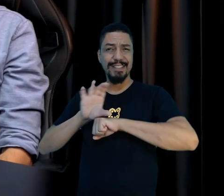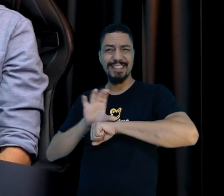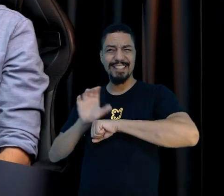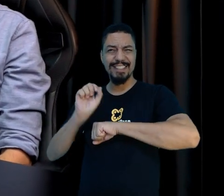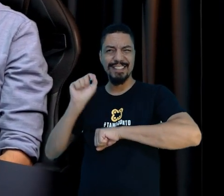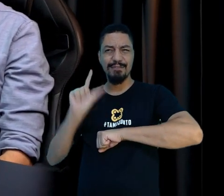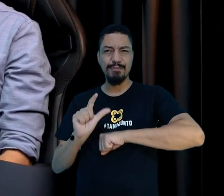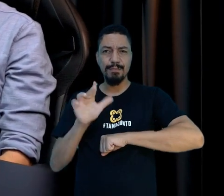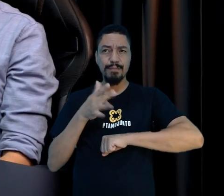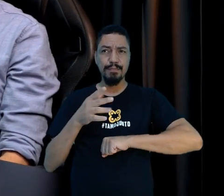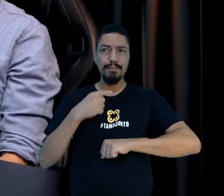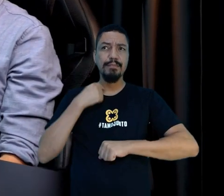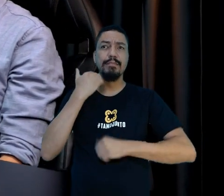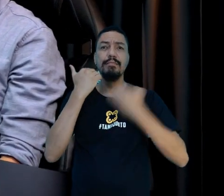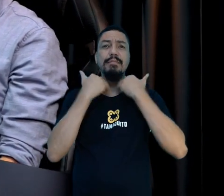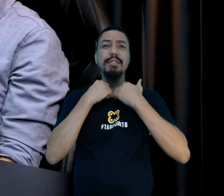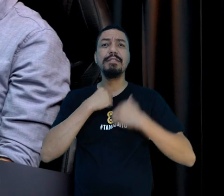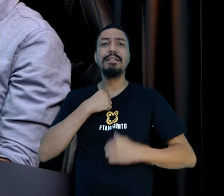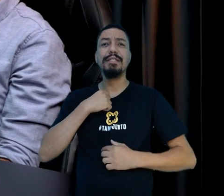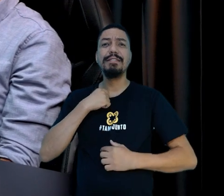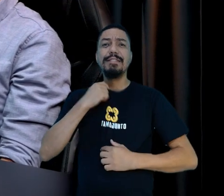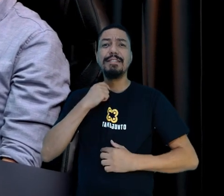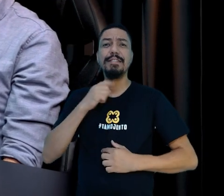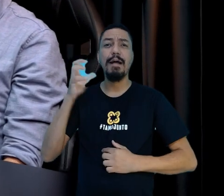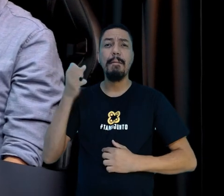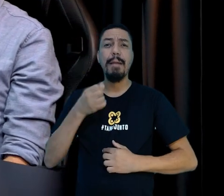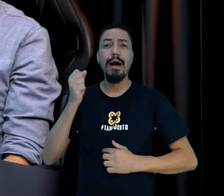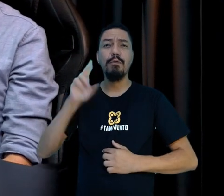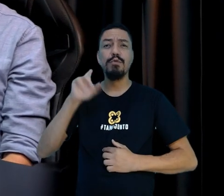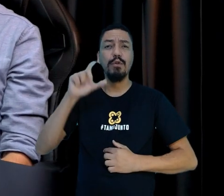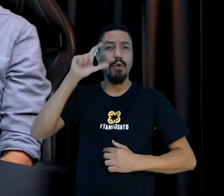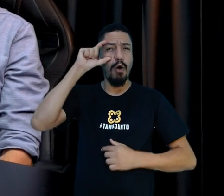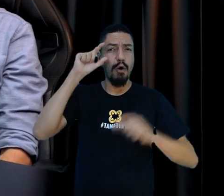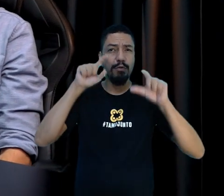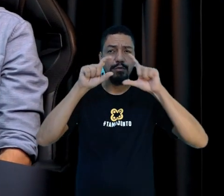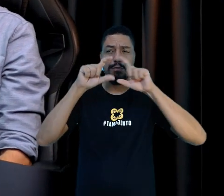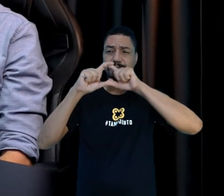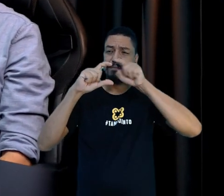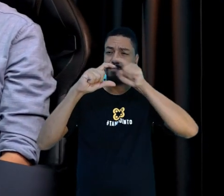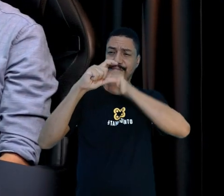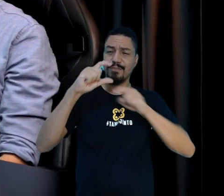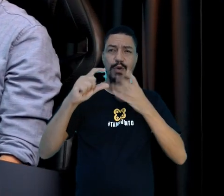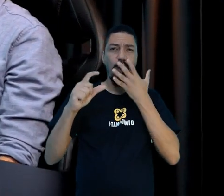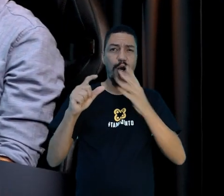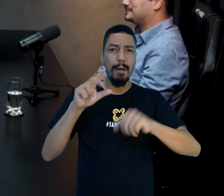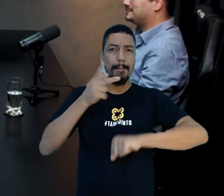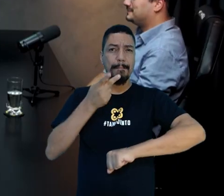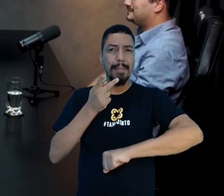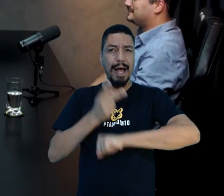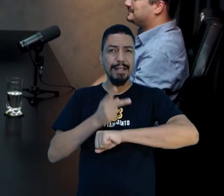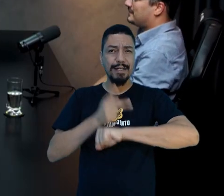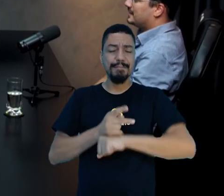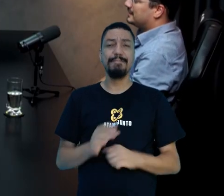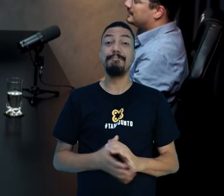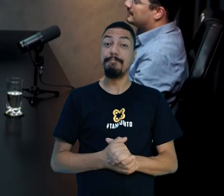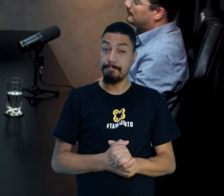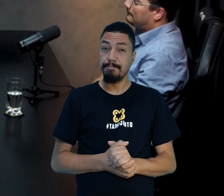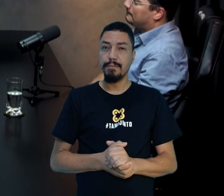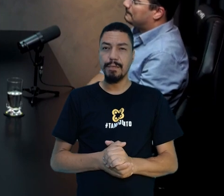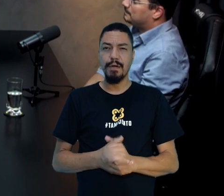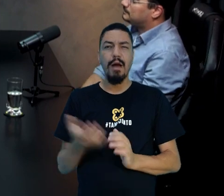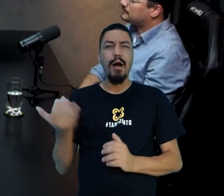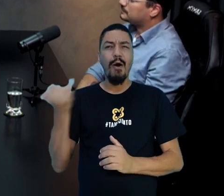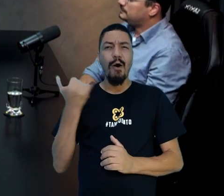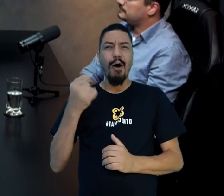azulada. Uma camiseta branca por baixo e uso um óculos com uma armação prateada. Show Legal. demais. Conta pra